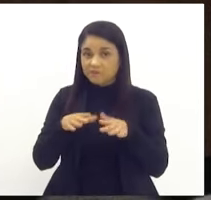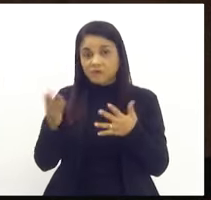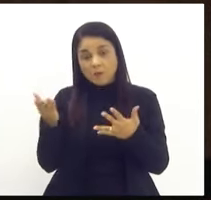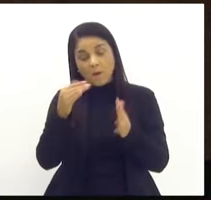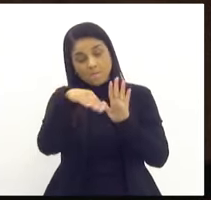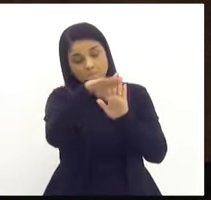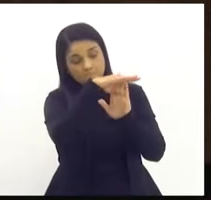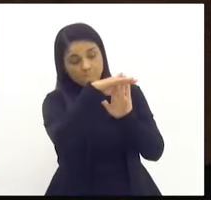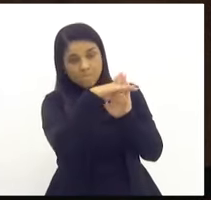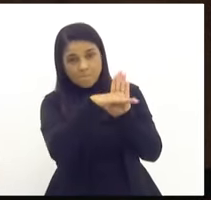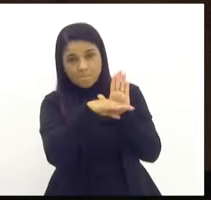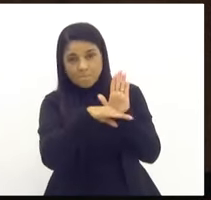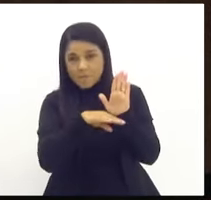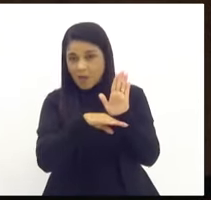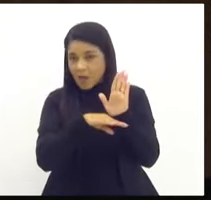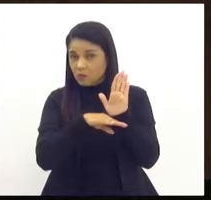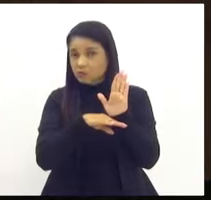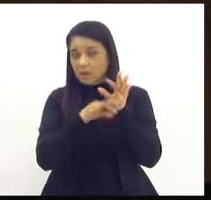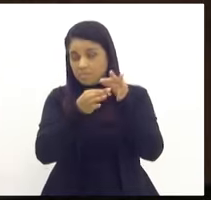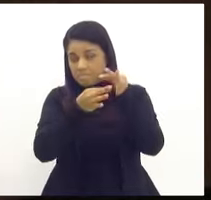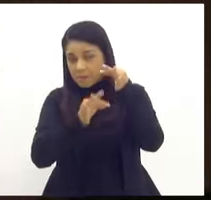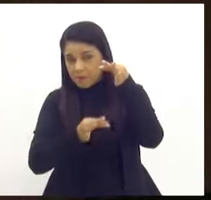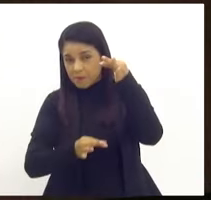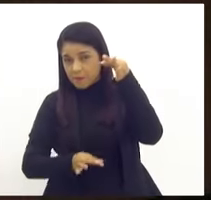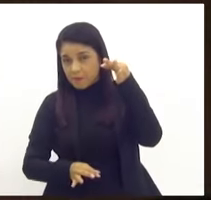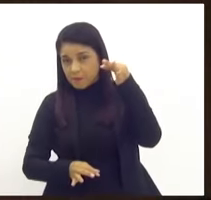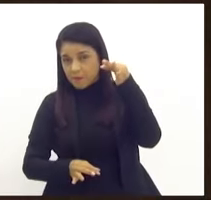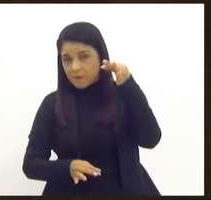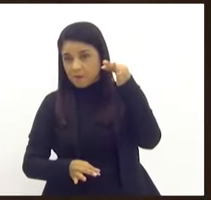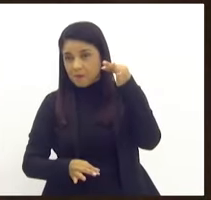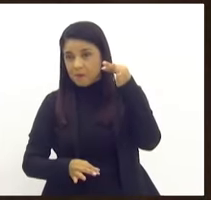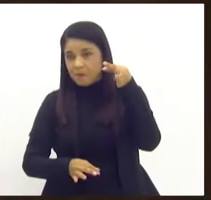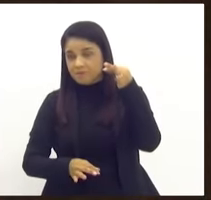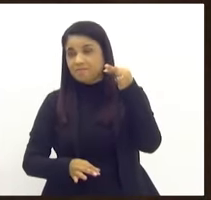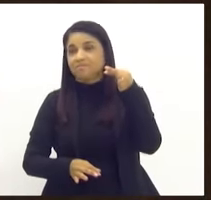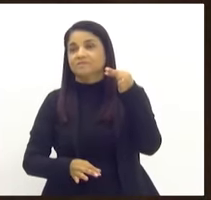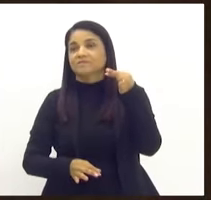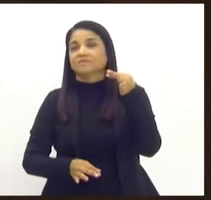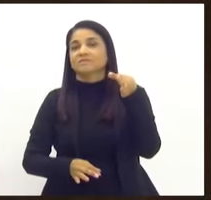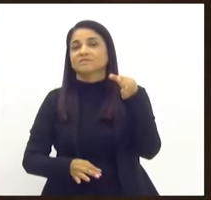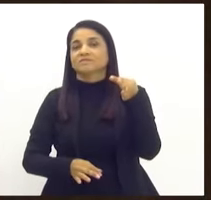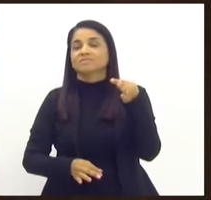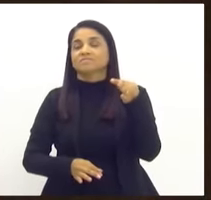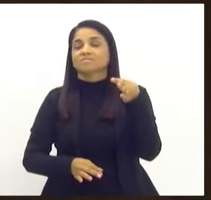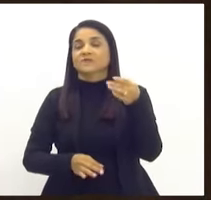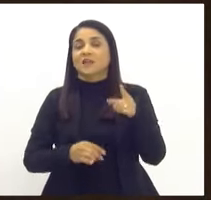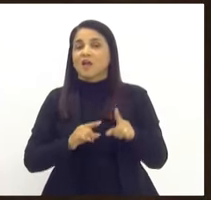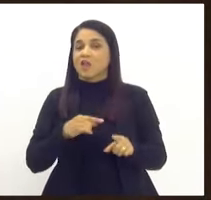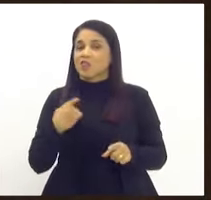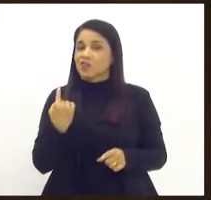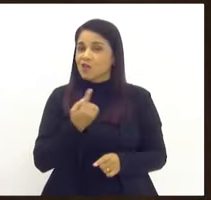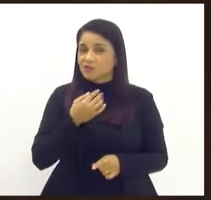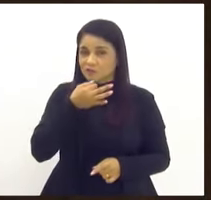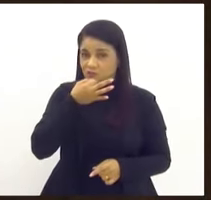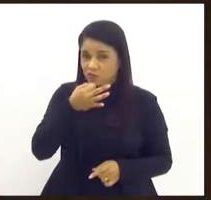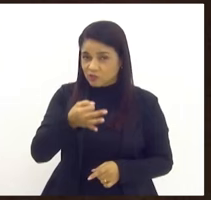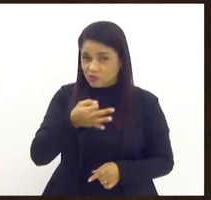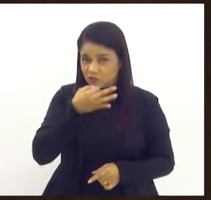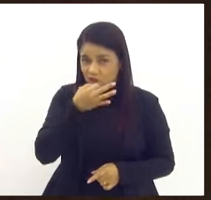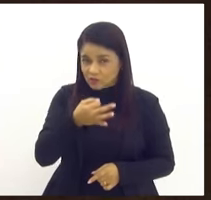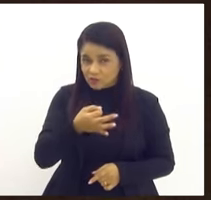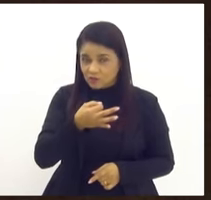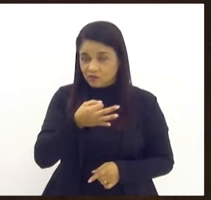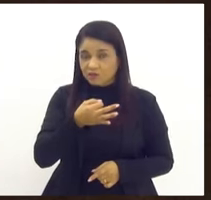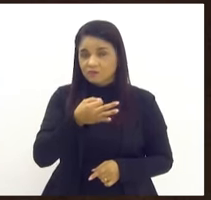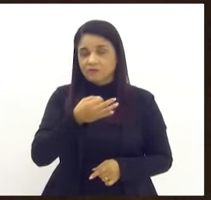pauta muito intensa e muito extensa Então a nossa sugestão é que do momento